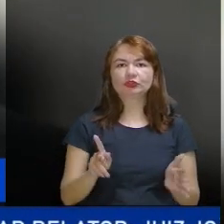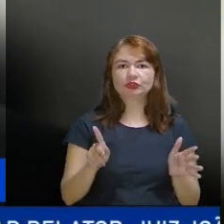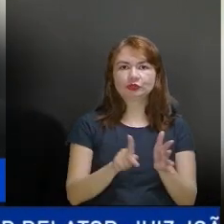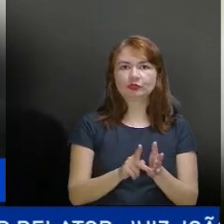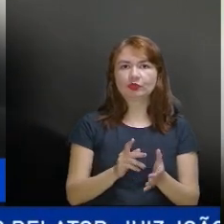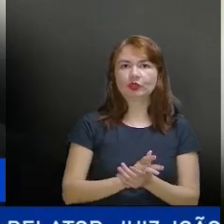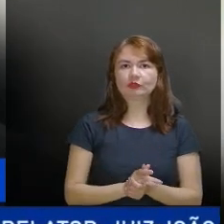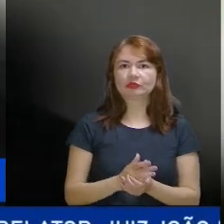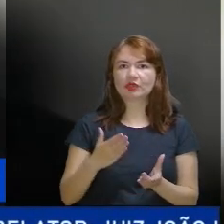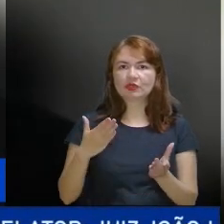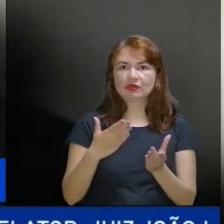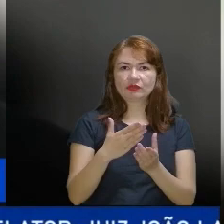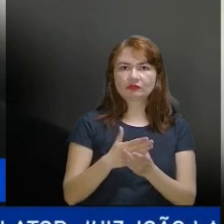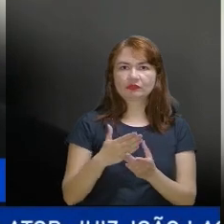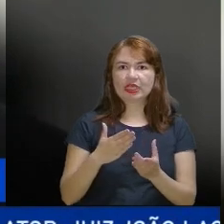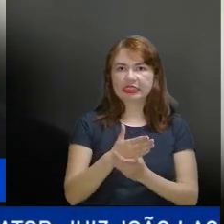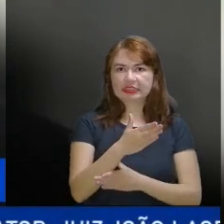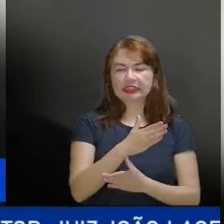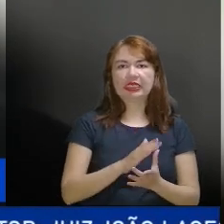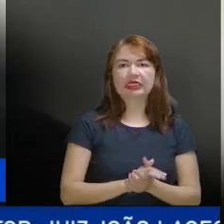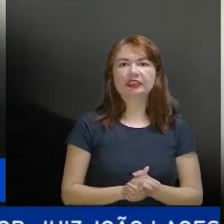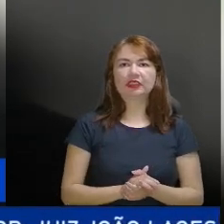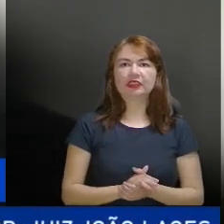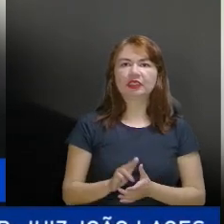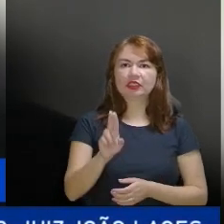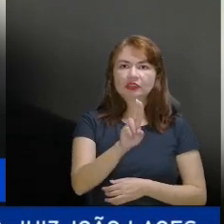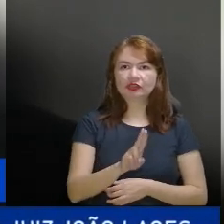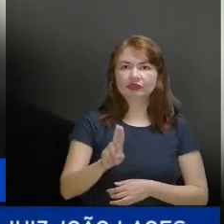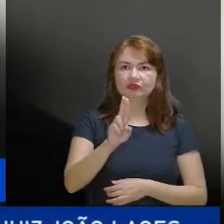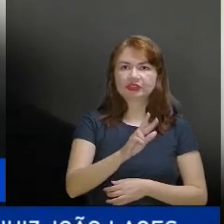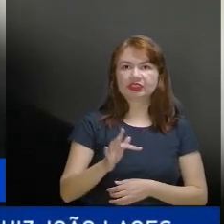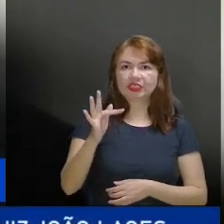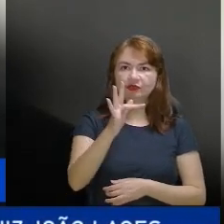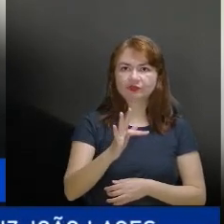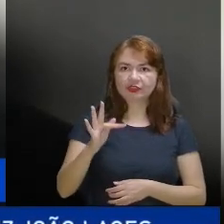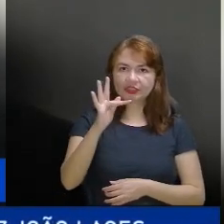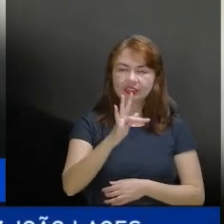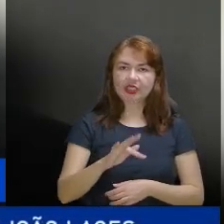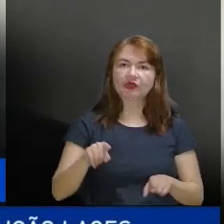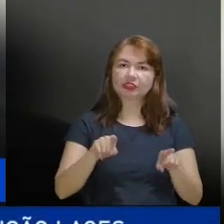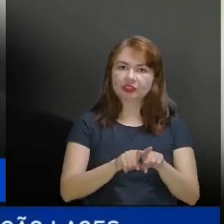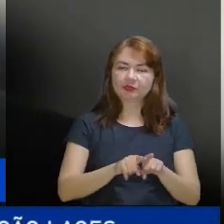nas universidades federais e nas instituições federais de ensino técnico de nível médio.